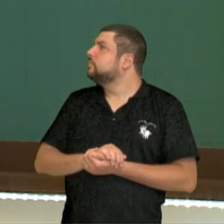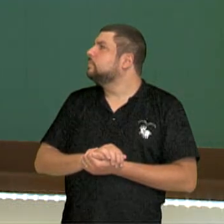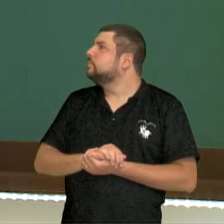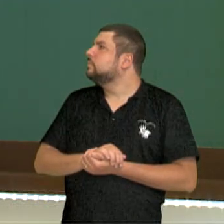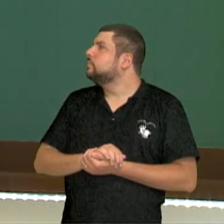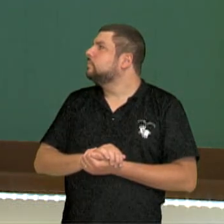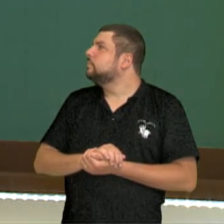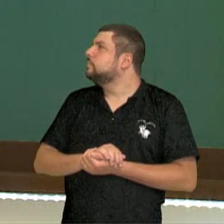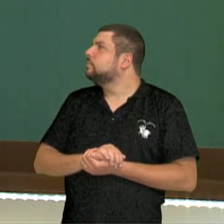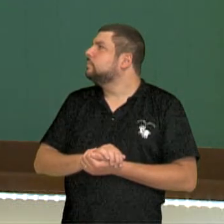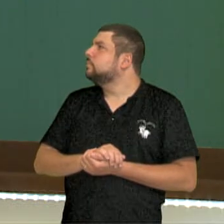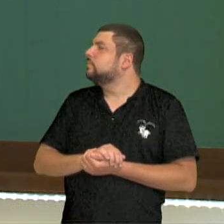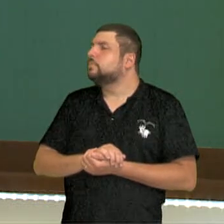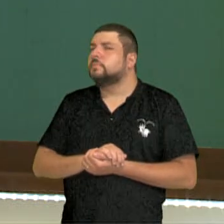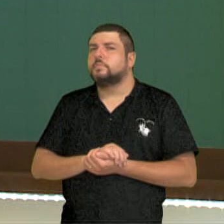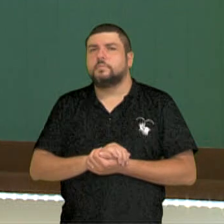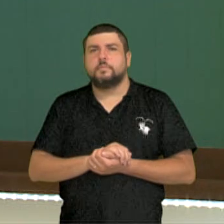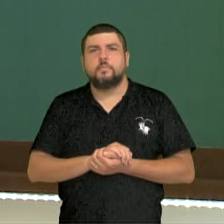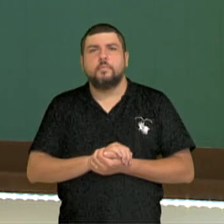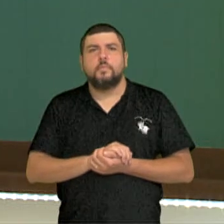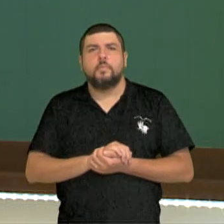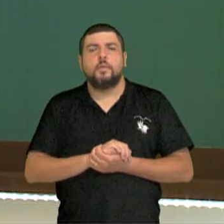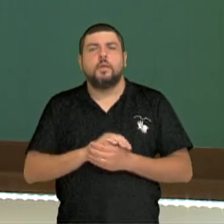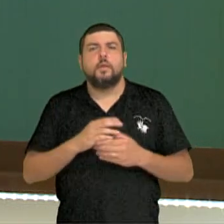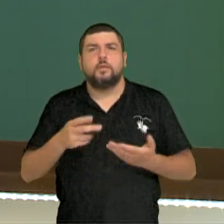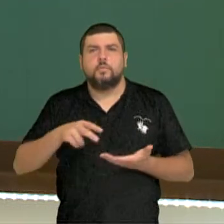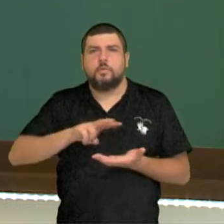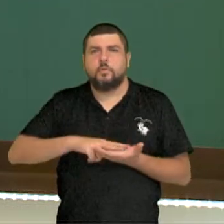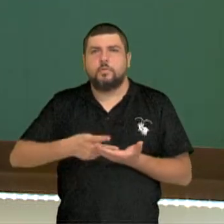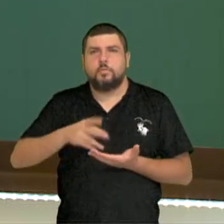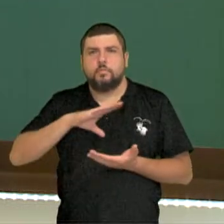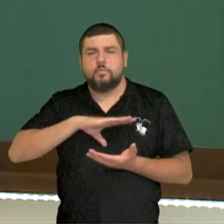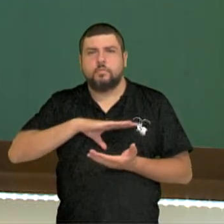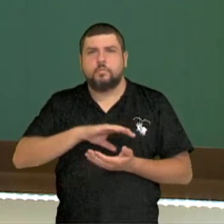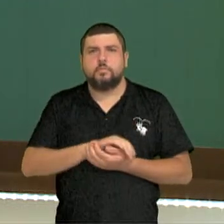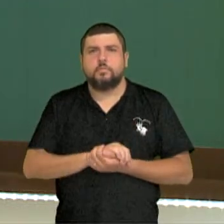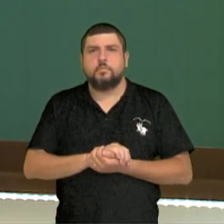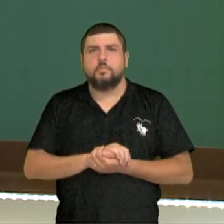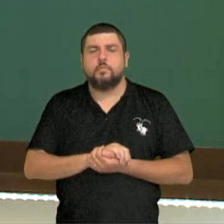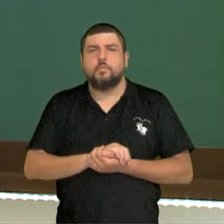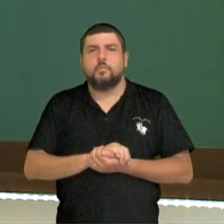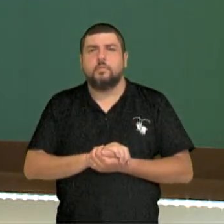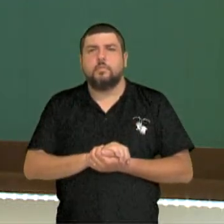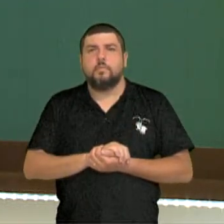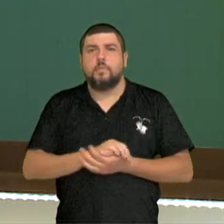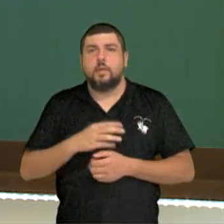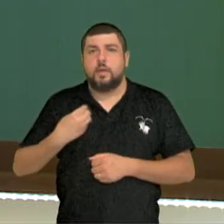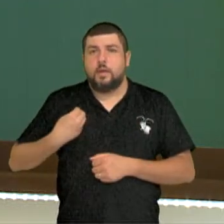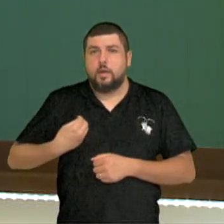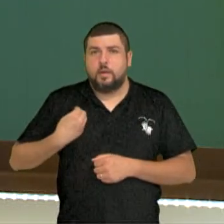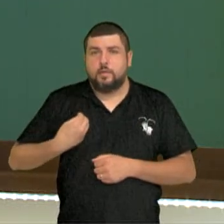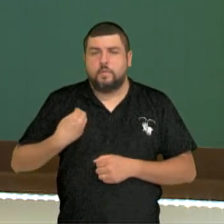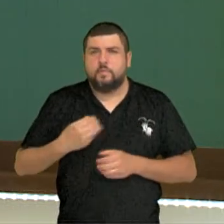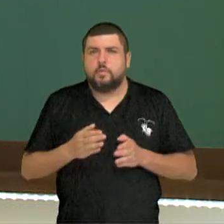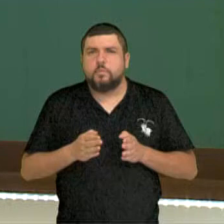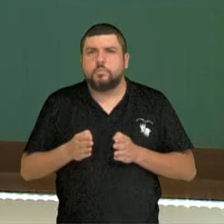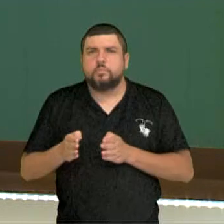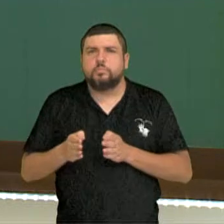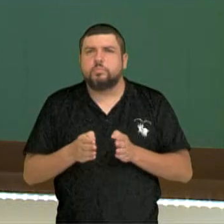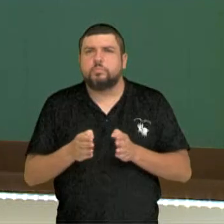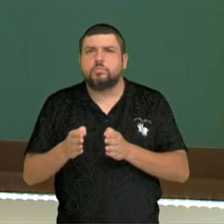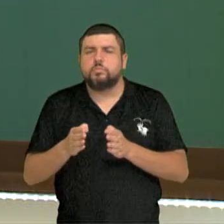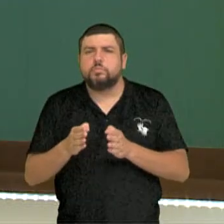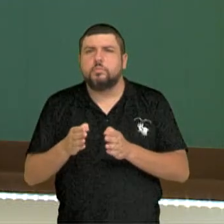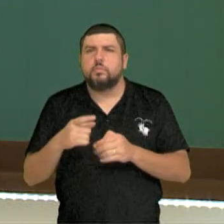brother man. Então, está dizendo o seguinte, que na estrada da vida, a estrada da vida, ela